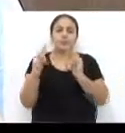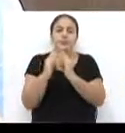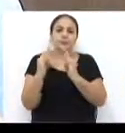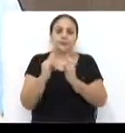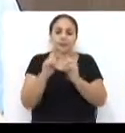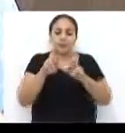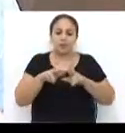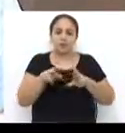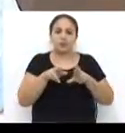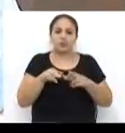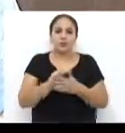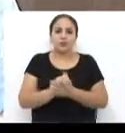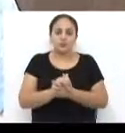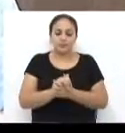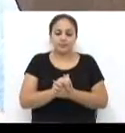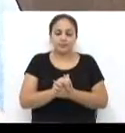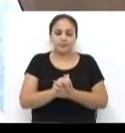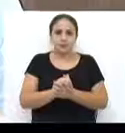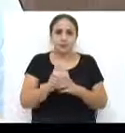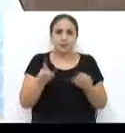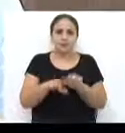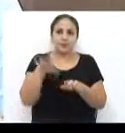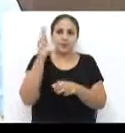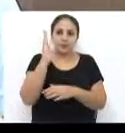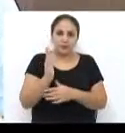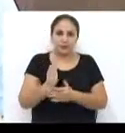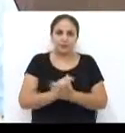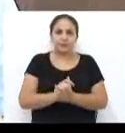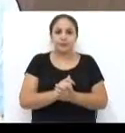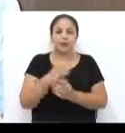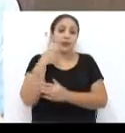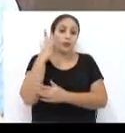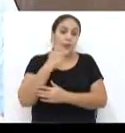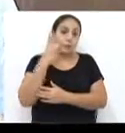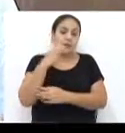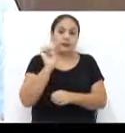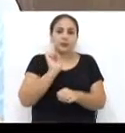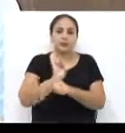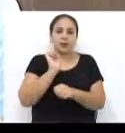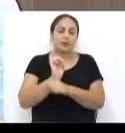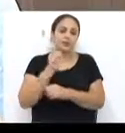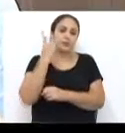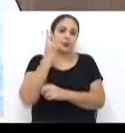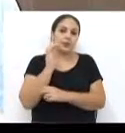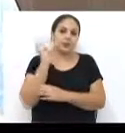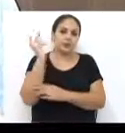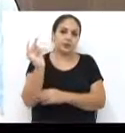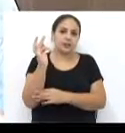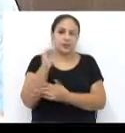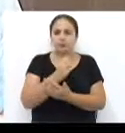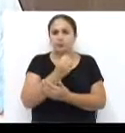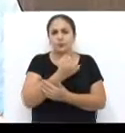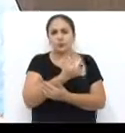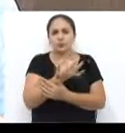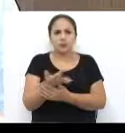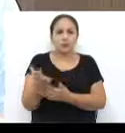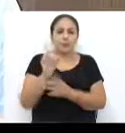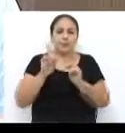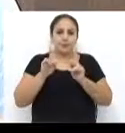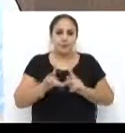locais, entidades regionais e nacionais, aos deputados estaduais, aos deputados federais,